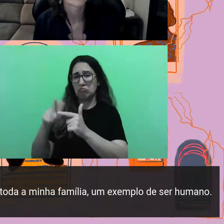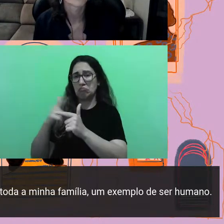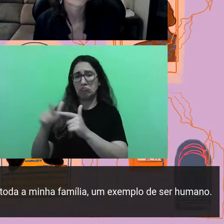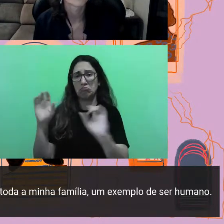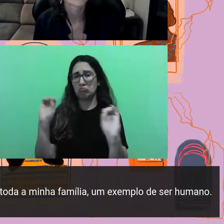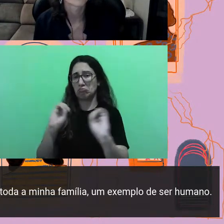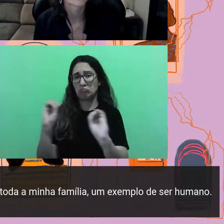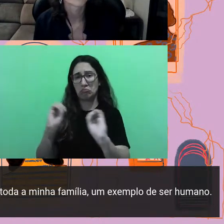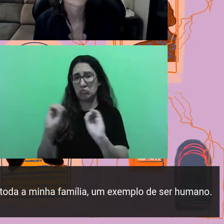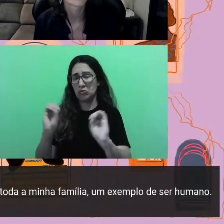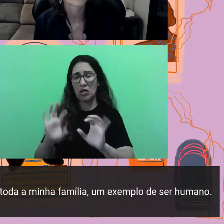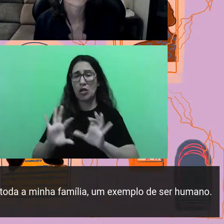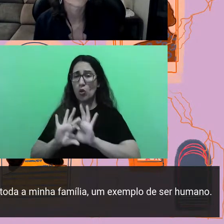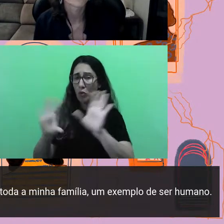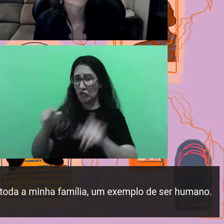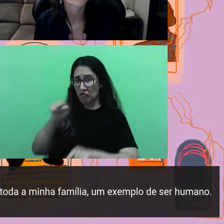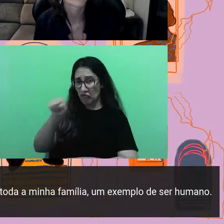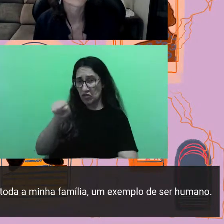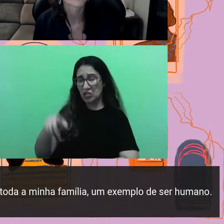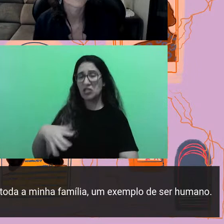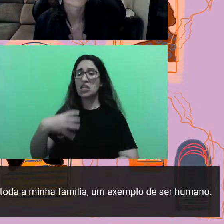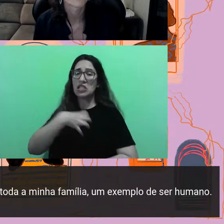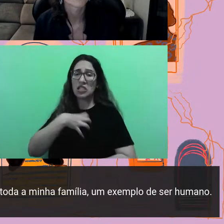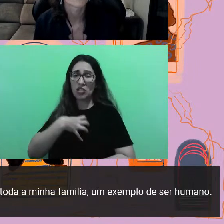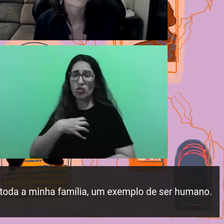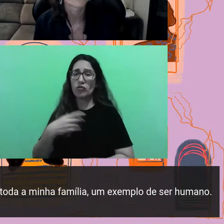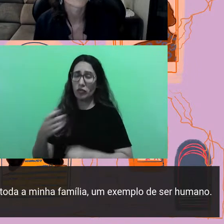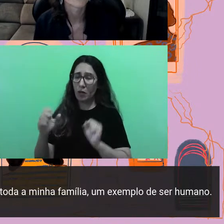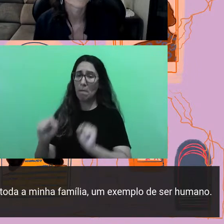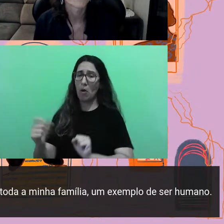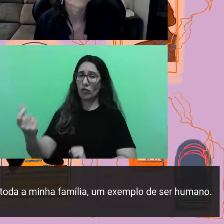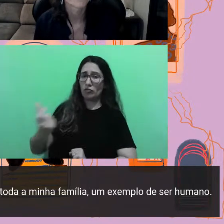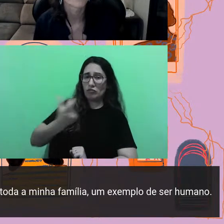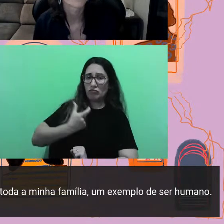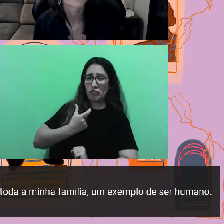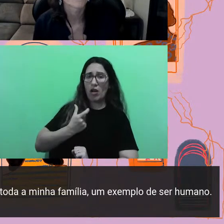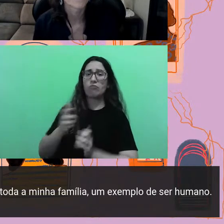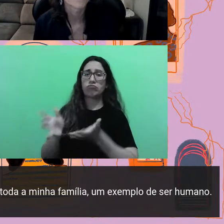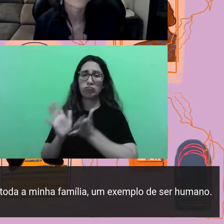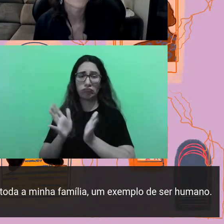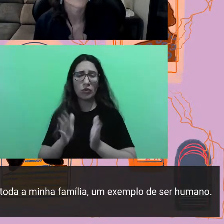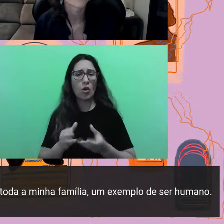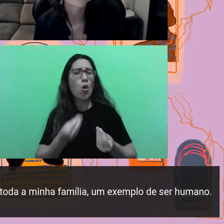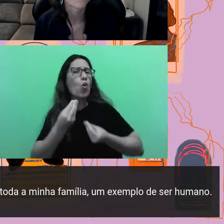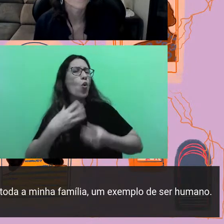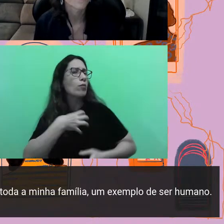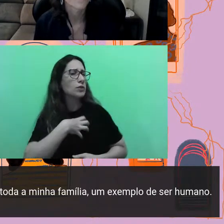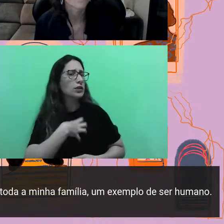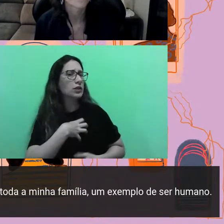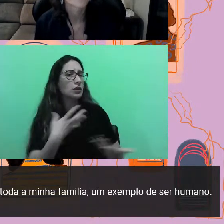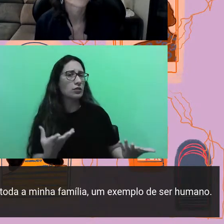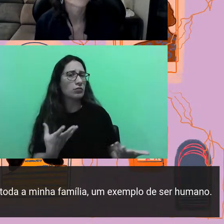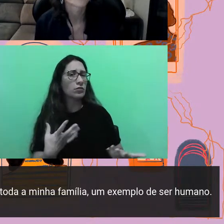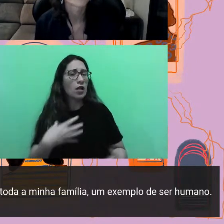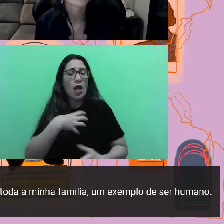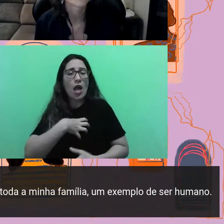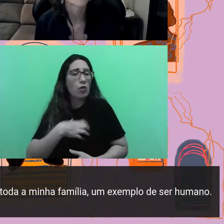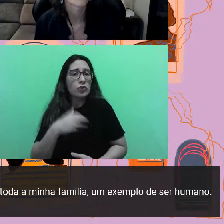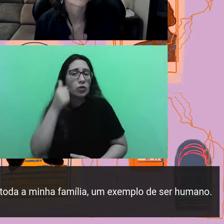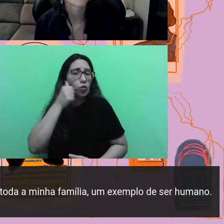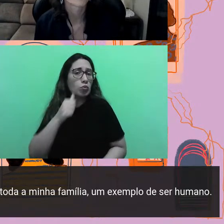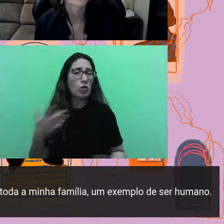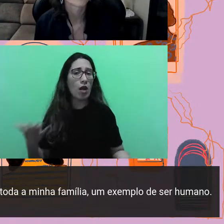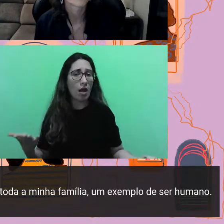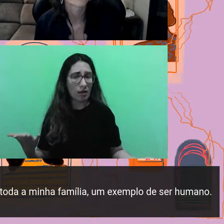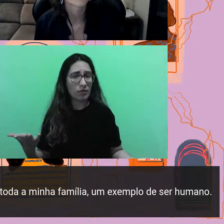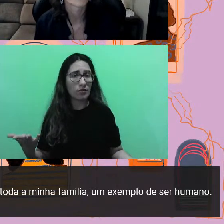Como você se sentir à vontade para poder se dirigir a mim? Mas como que você se sente? Eu me sinto mulher.